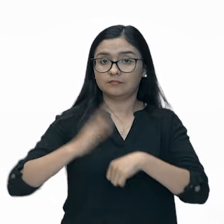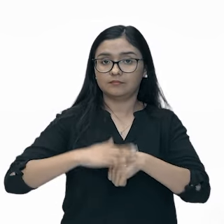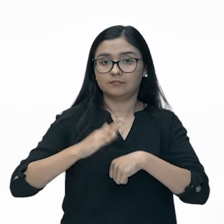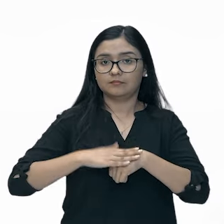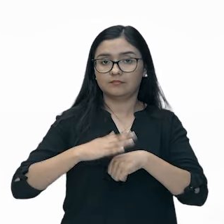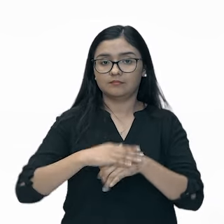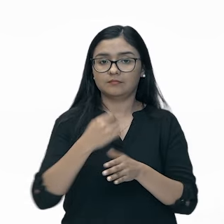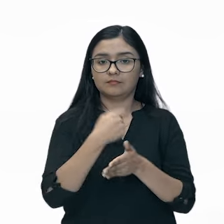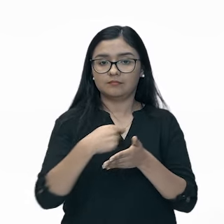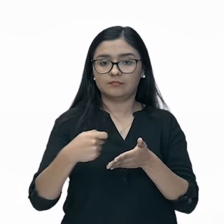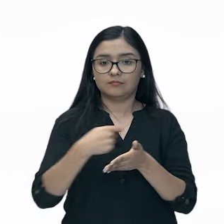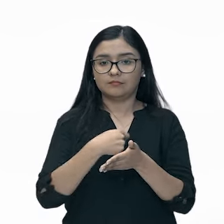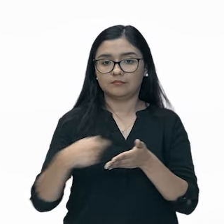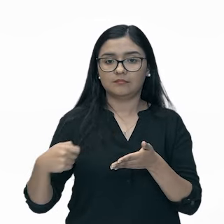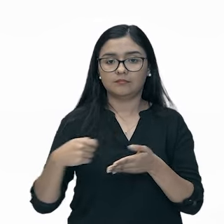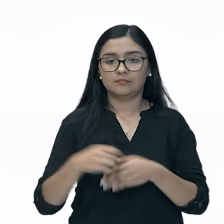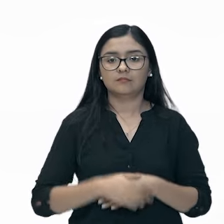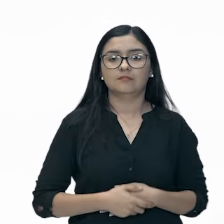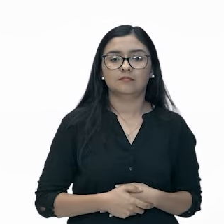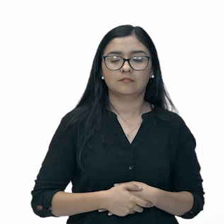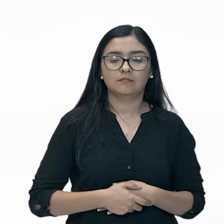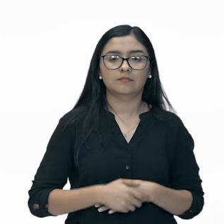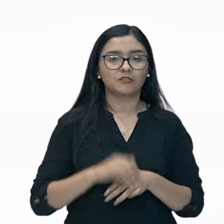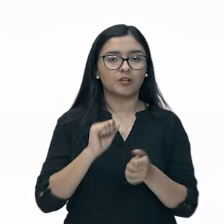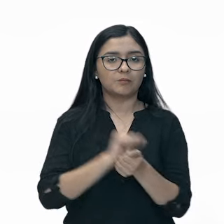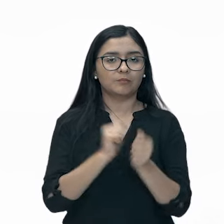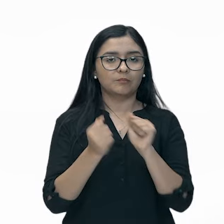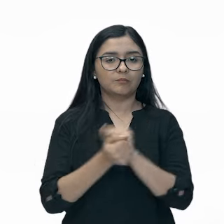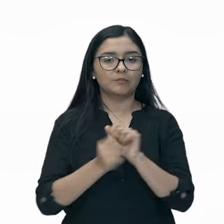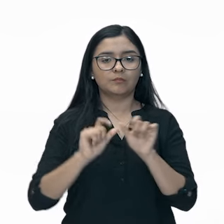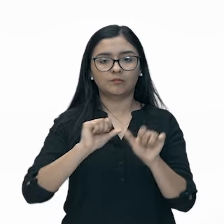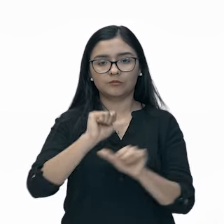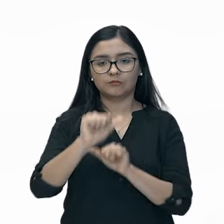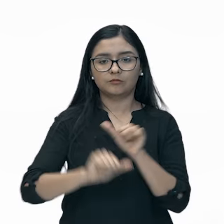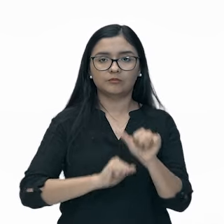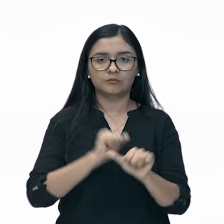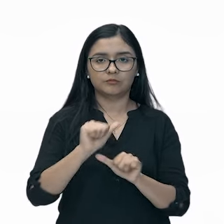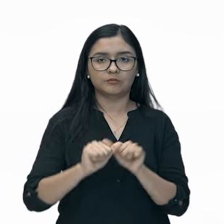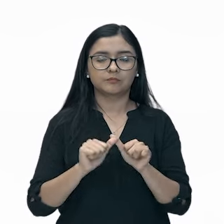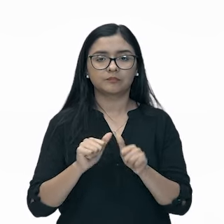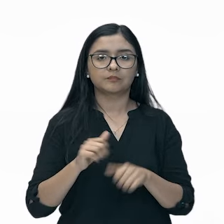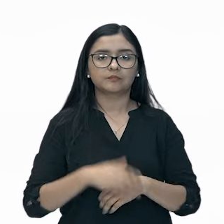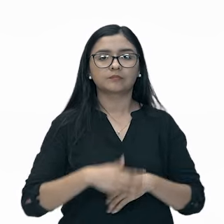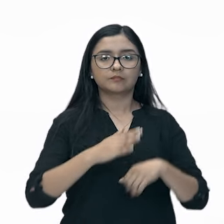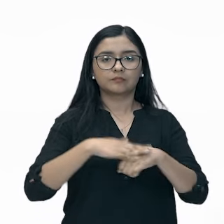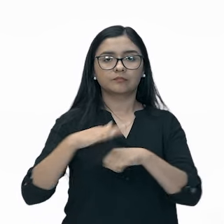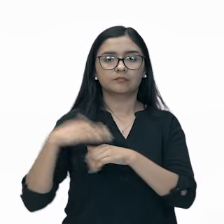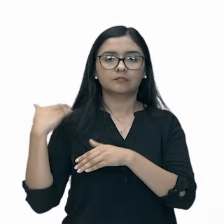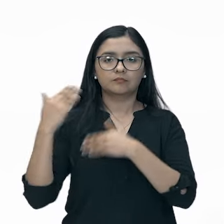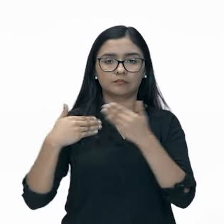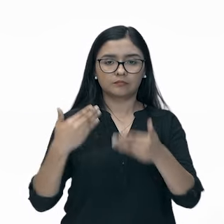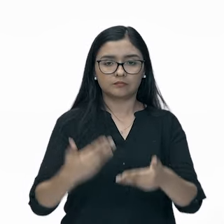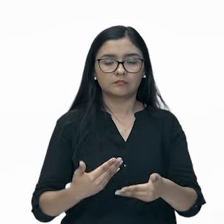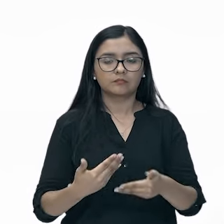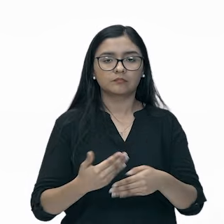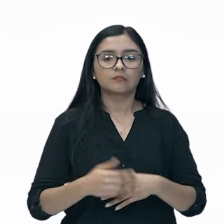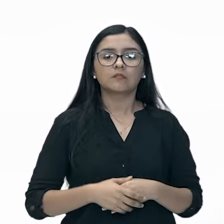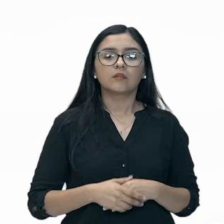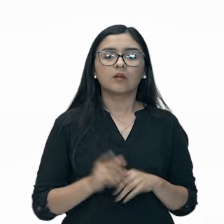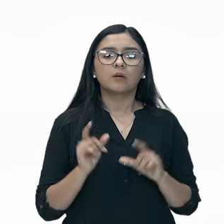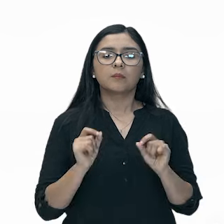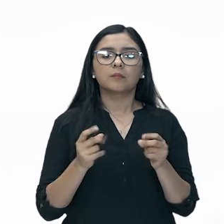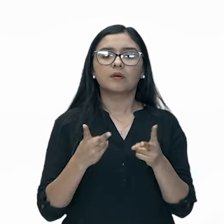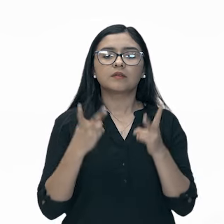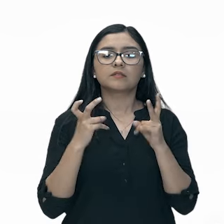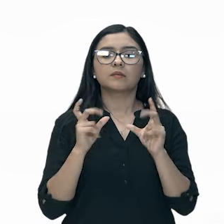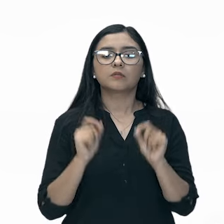Milena marães construirás os labirintos impermanentes que sucessivamente habitarás veja